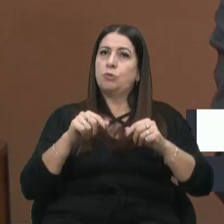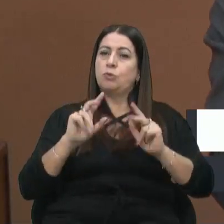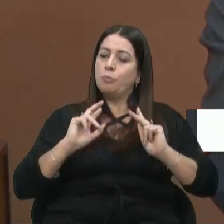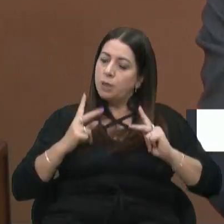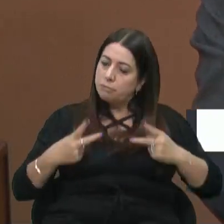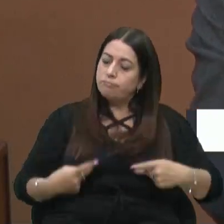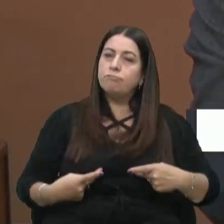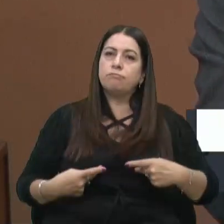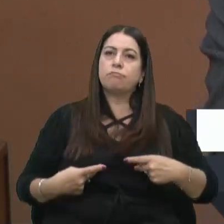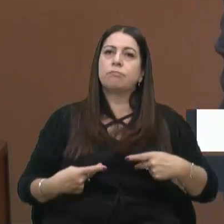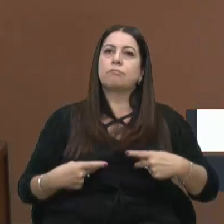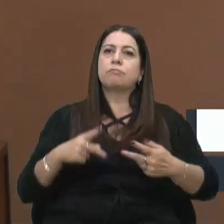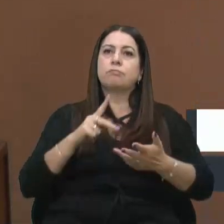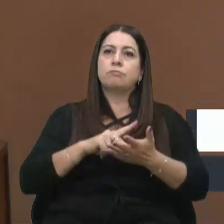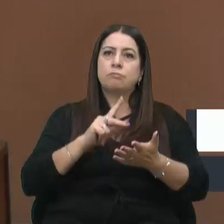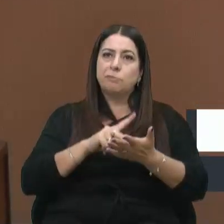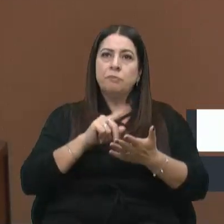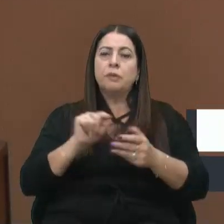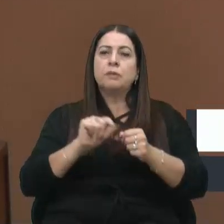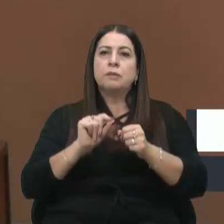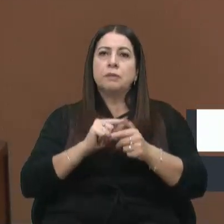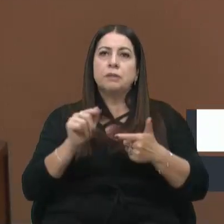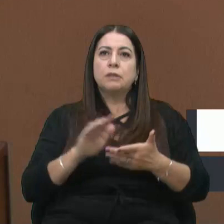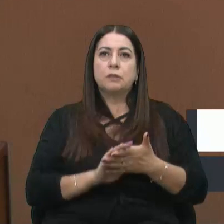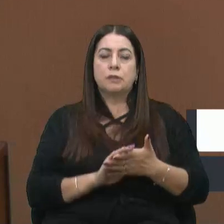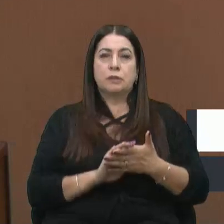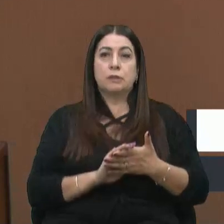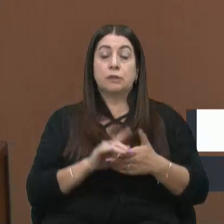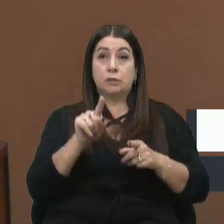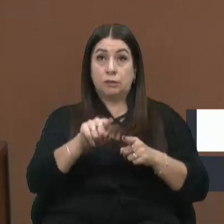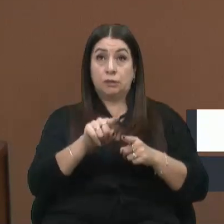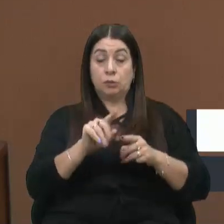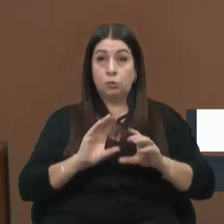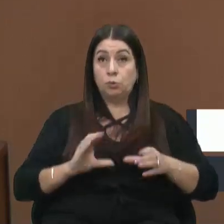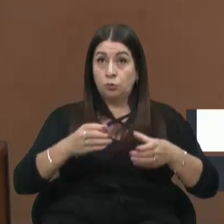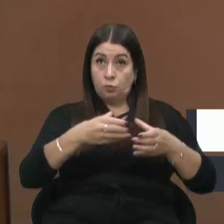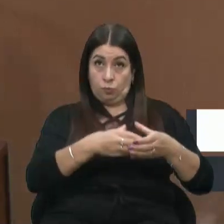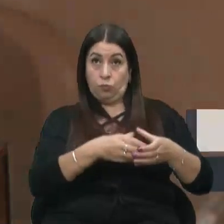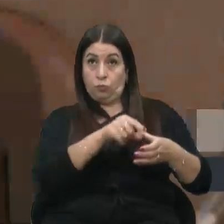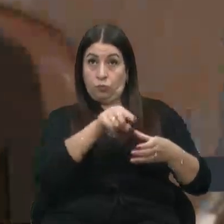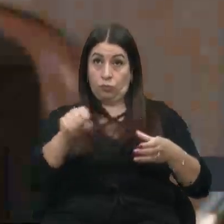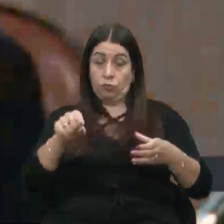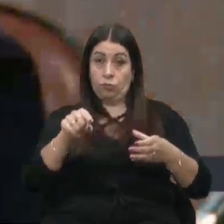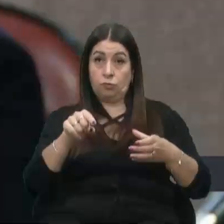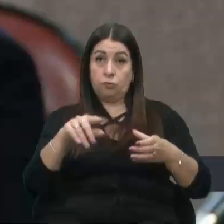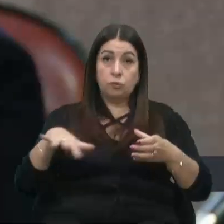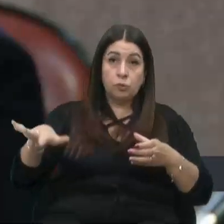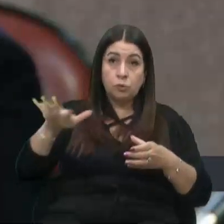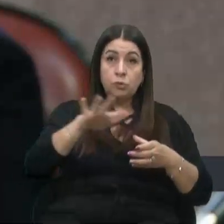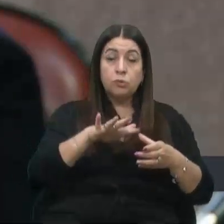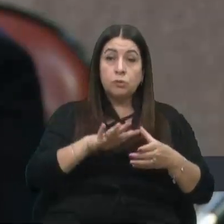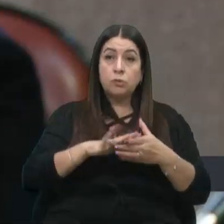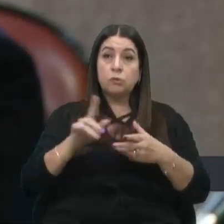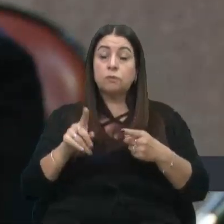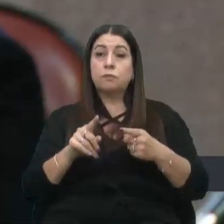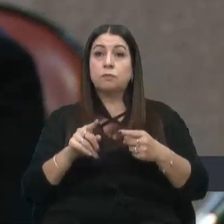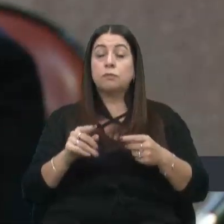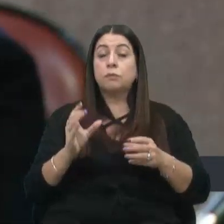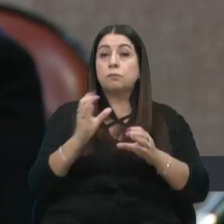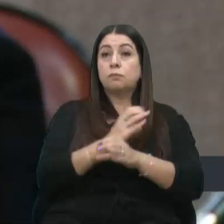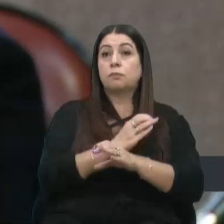trabalho de verdadeiramente fazer com que o coletivo na sua total e